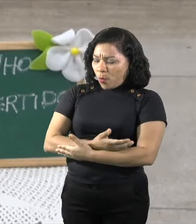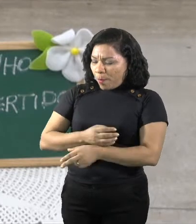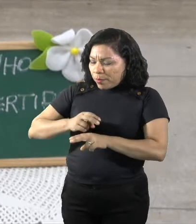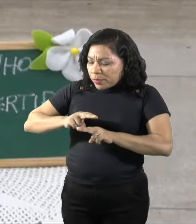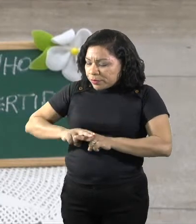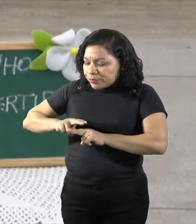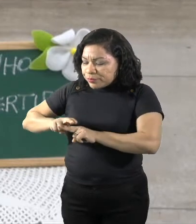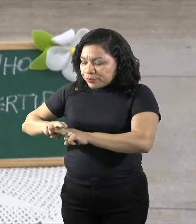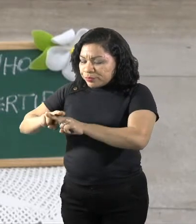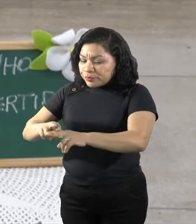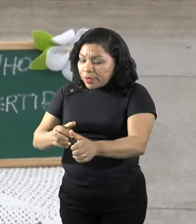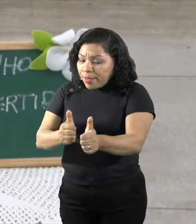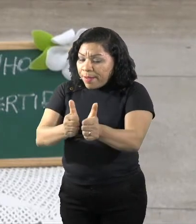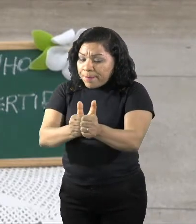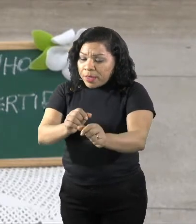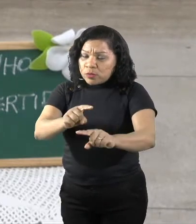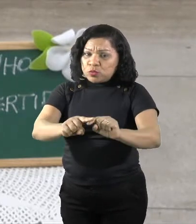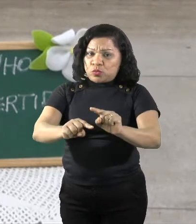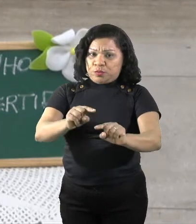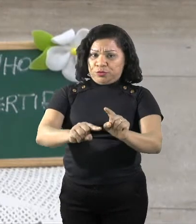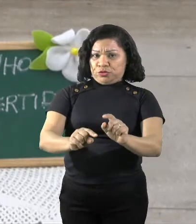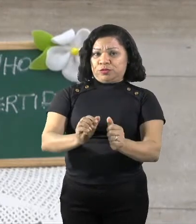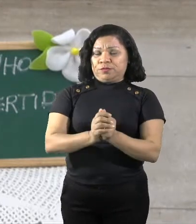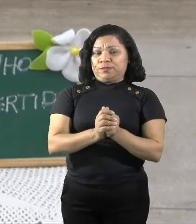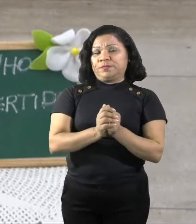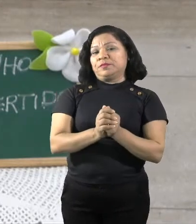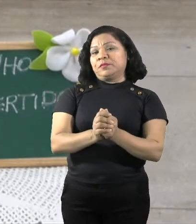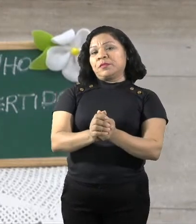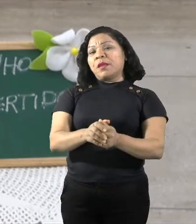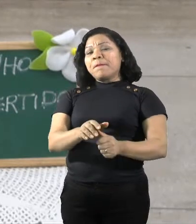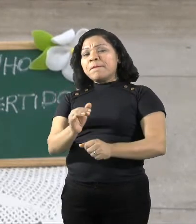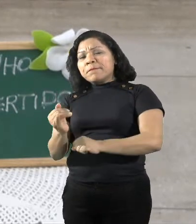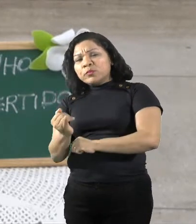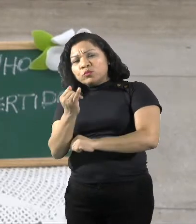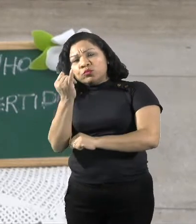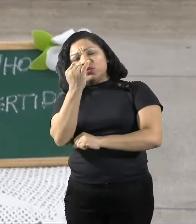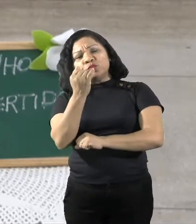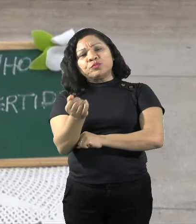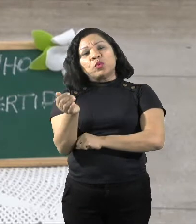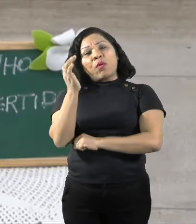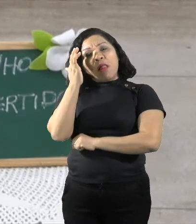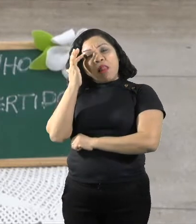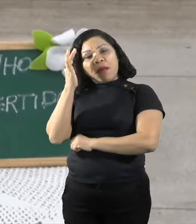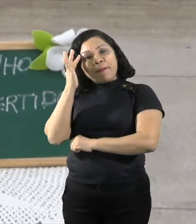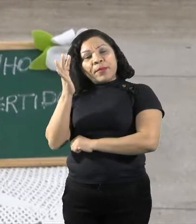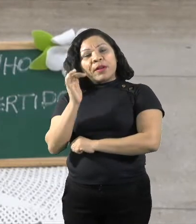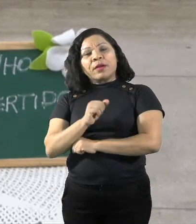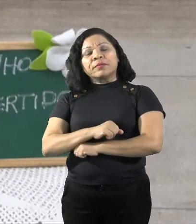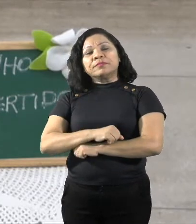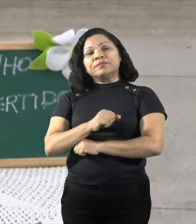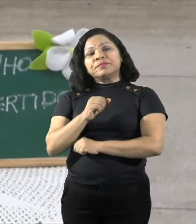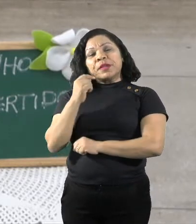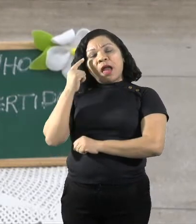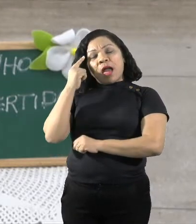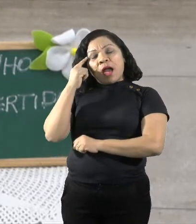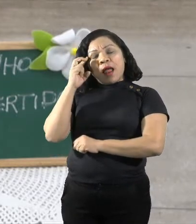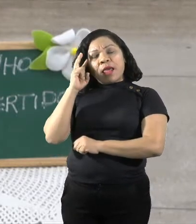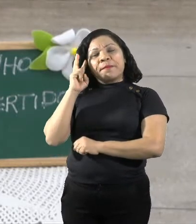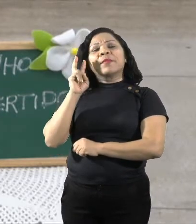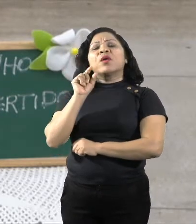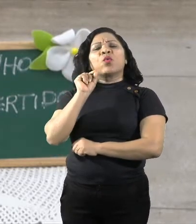lado. É muito importante também, família, lembrar que essa brincadeira é importante a supervisão